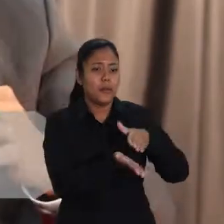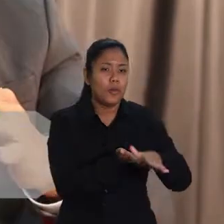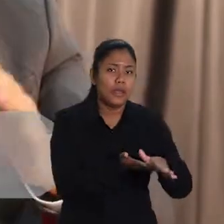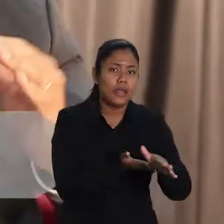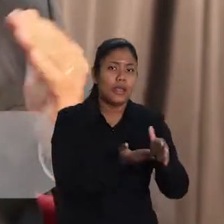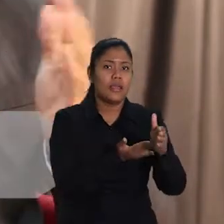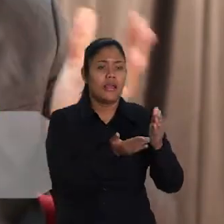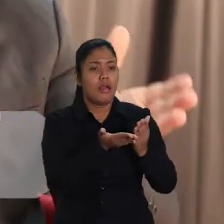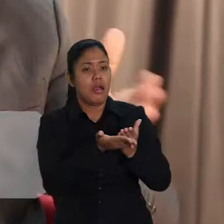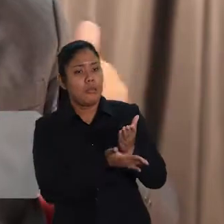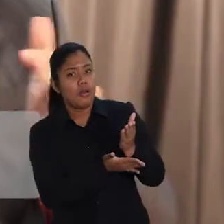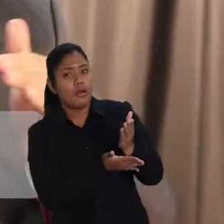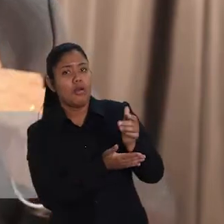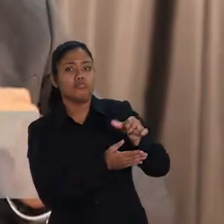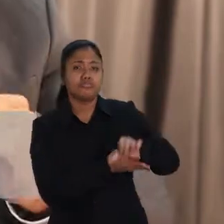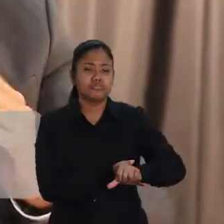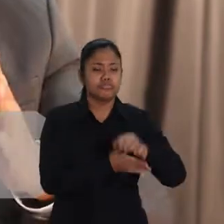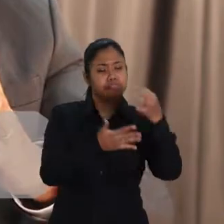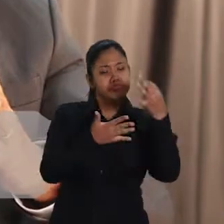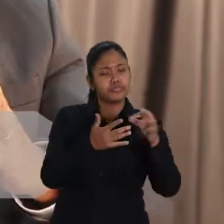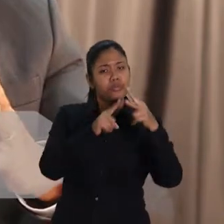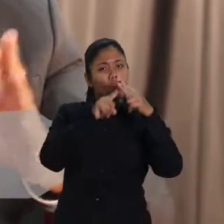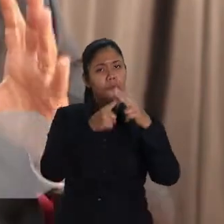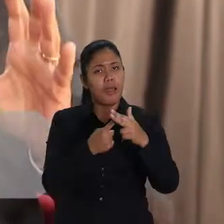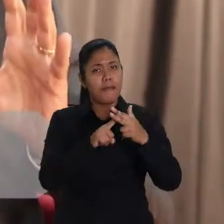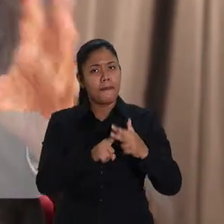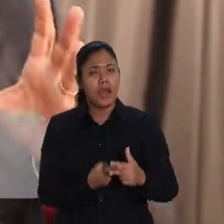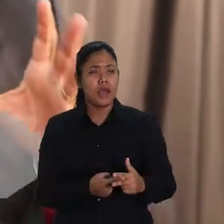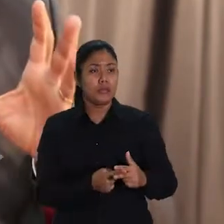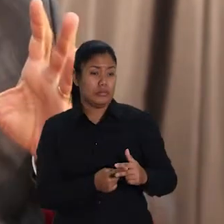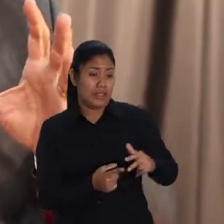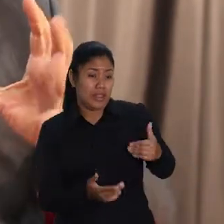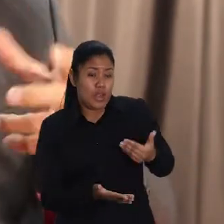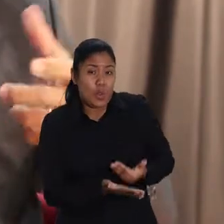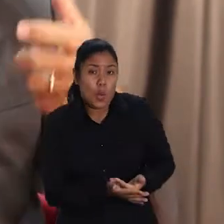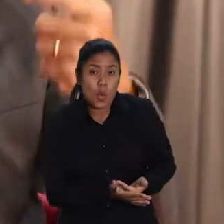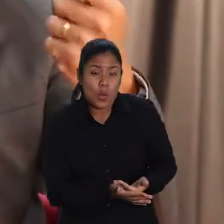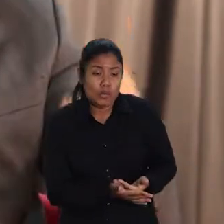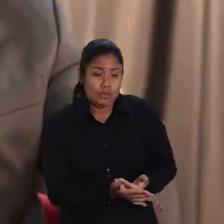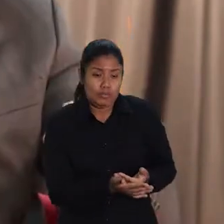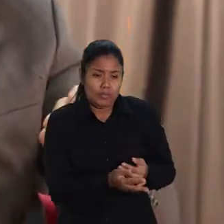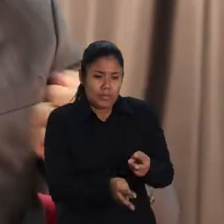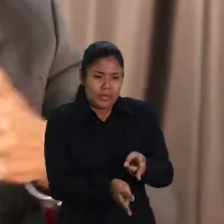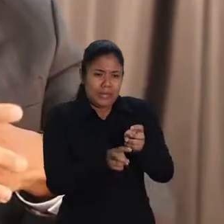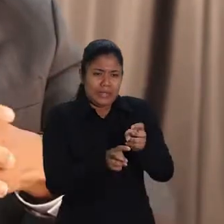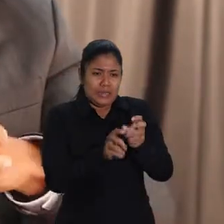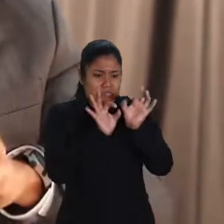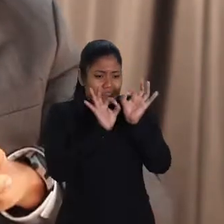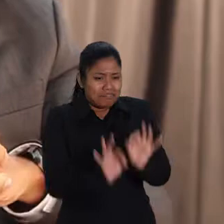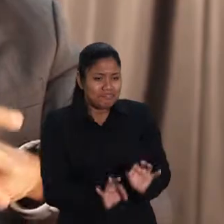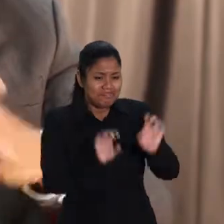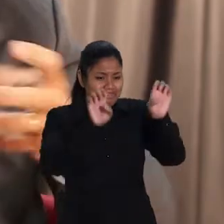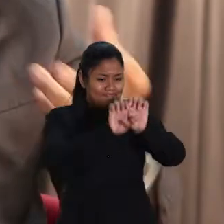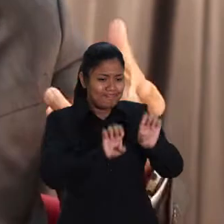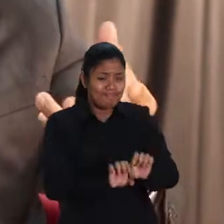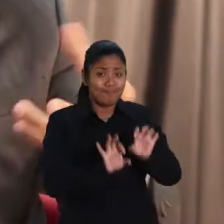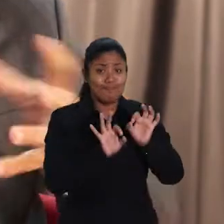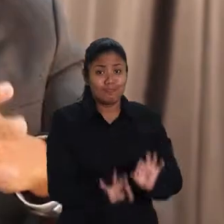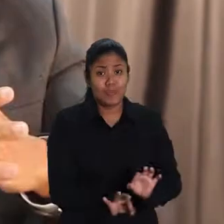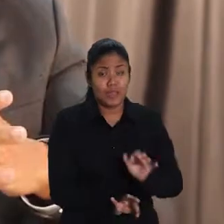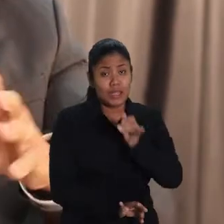vai altera um pouco aqui um pouco ali e nós nunca vimos na verdade ela ser efetivamente é tomar